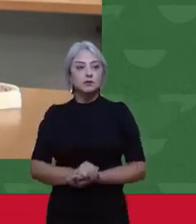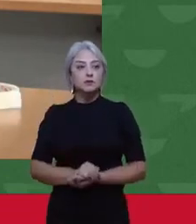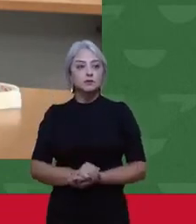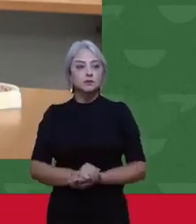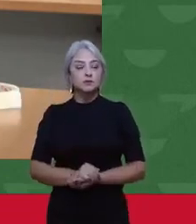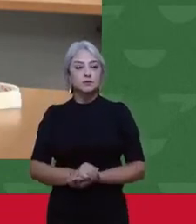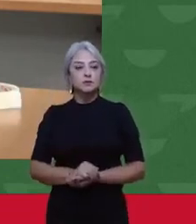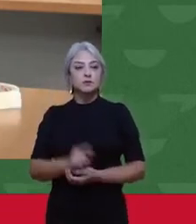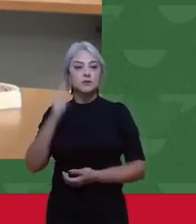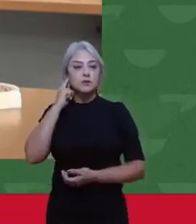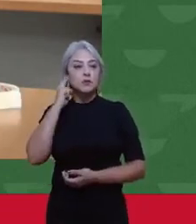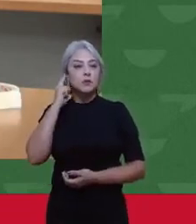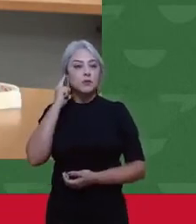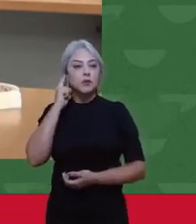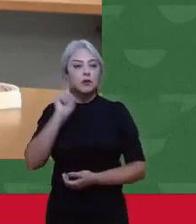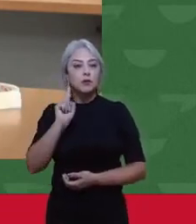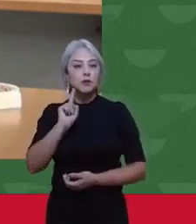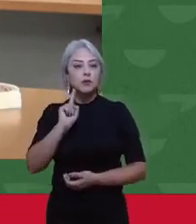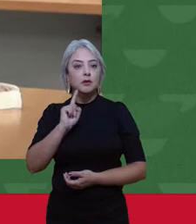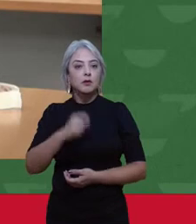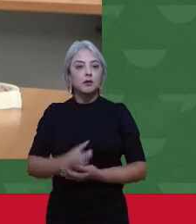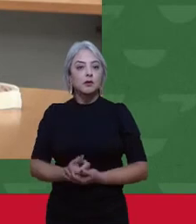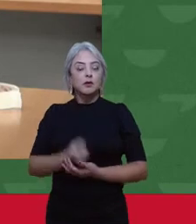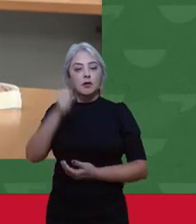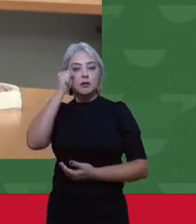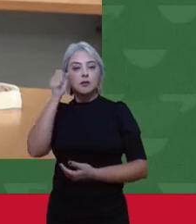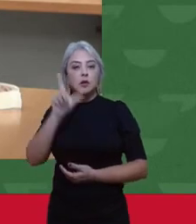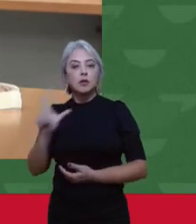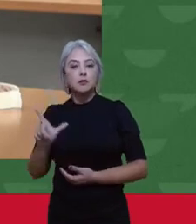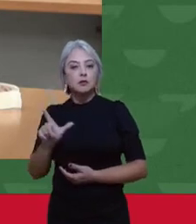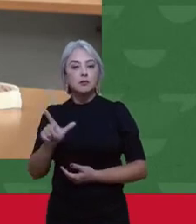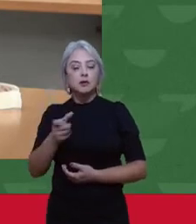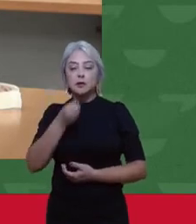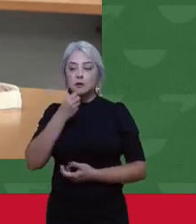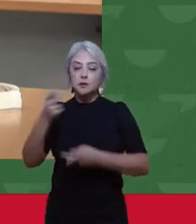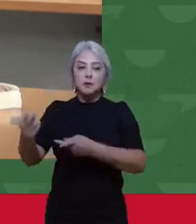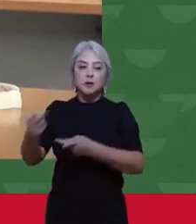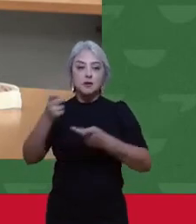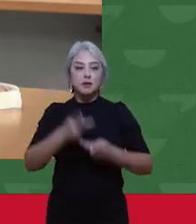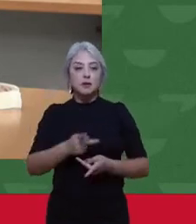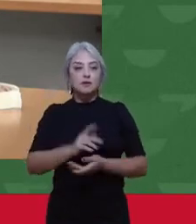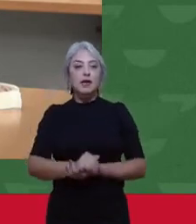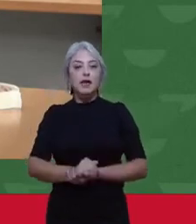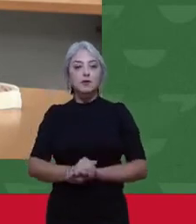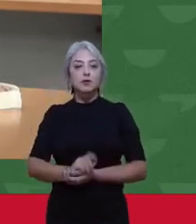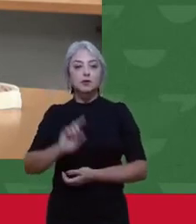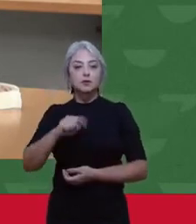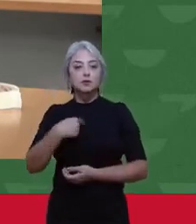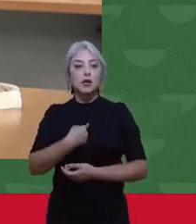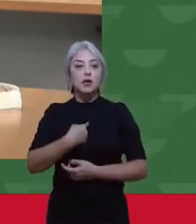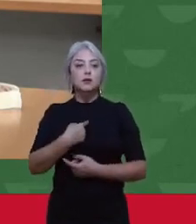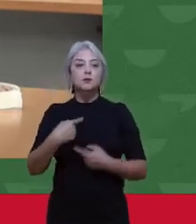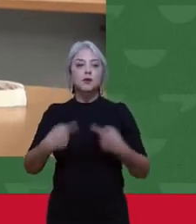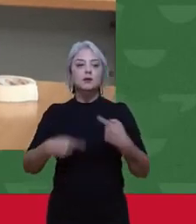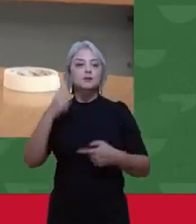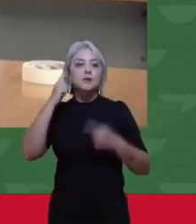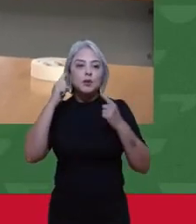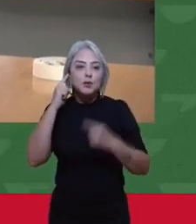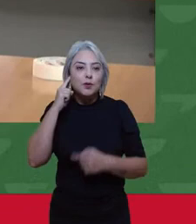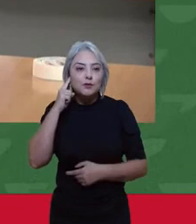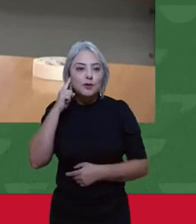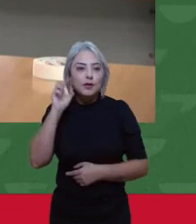participar junto conosco nesse debate. Maria do Rosário, seja bem-vinda para esse nosso debate, junto